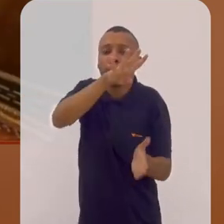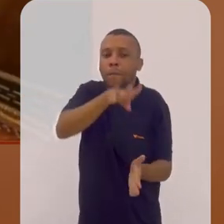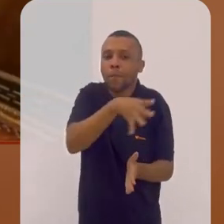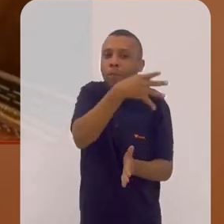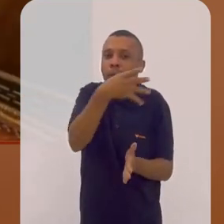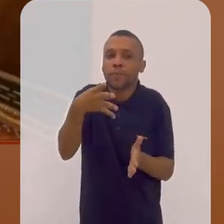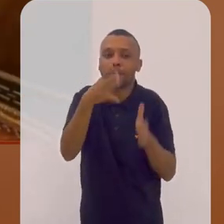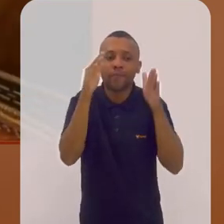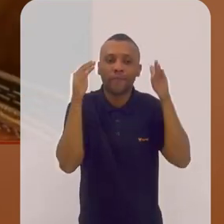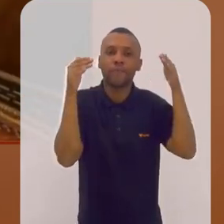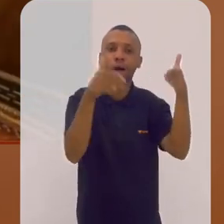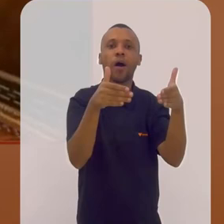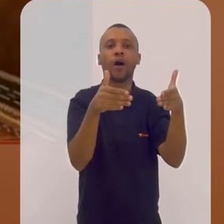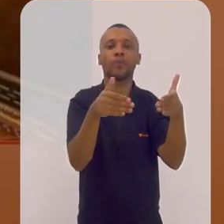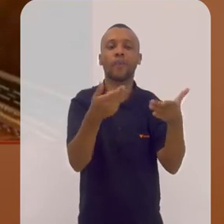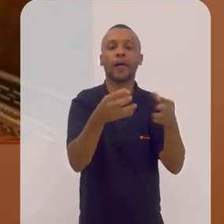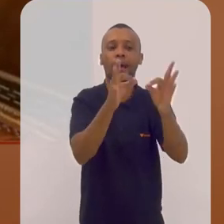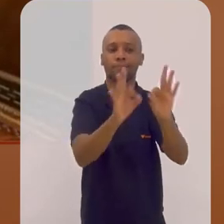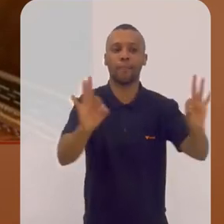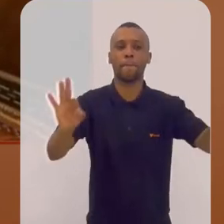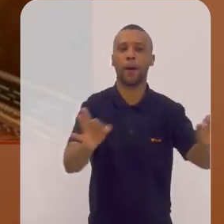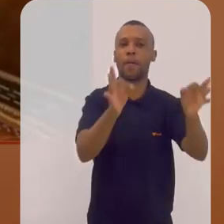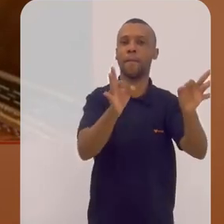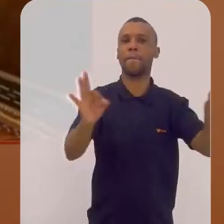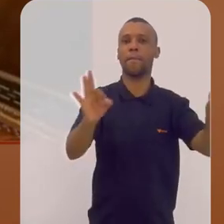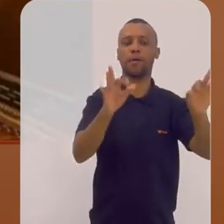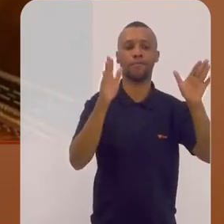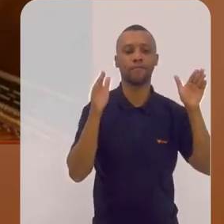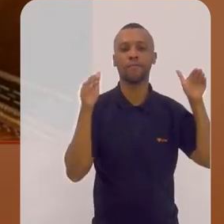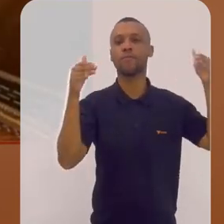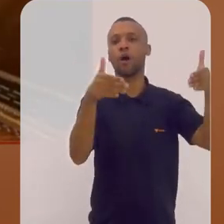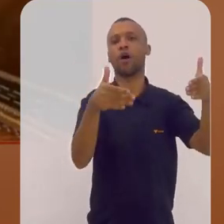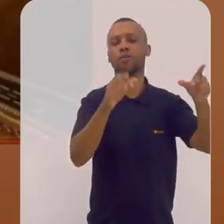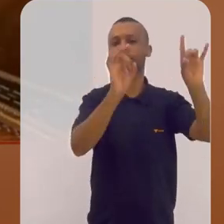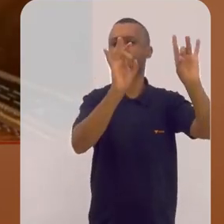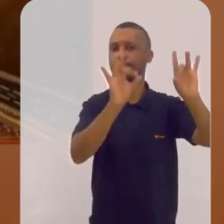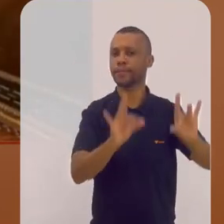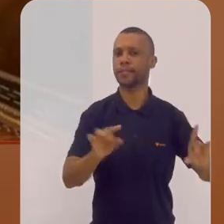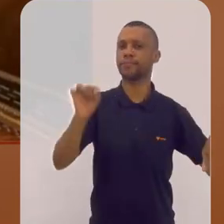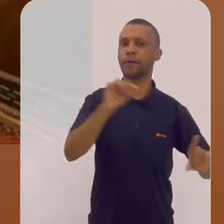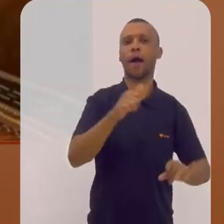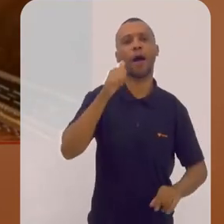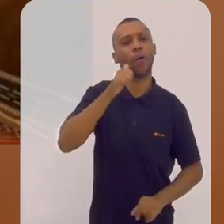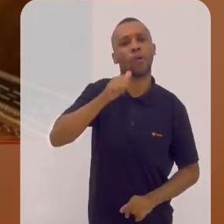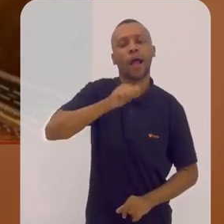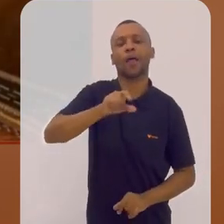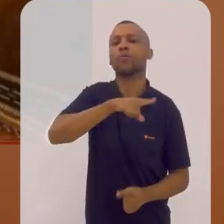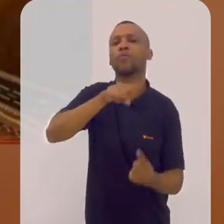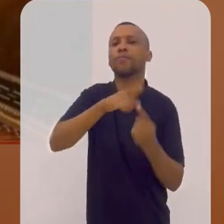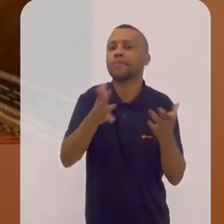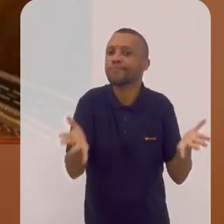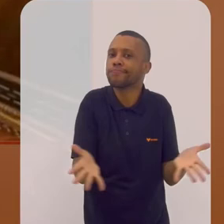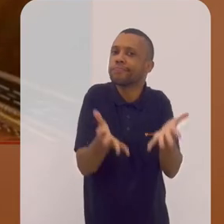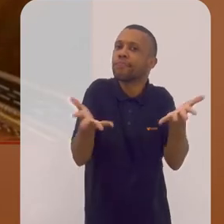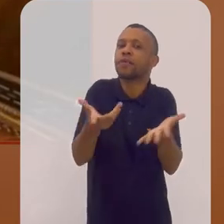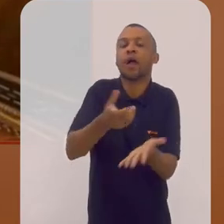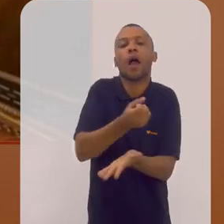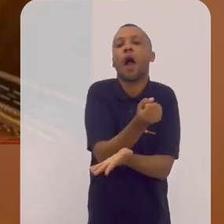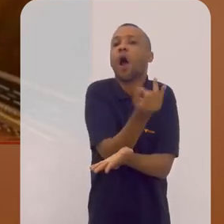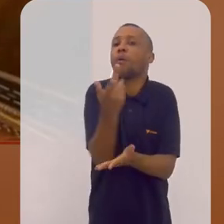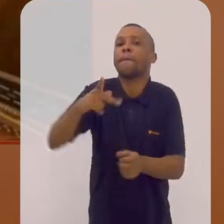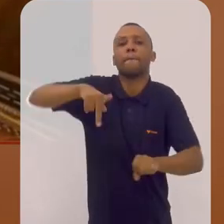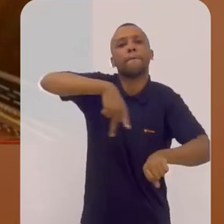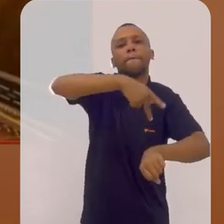são voltadas para regentes mulheres. Isso, então, está sendo, digamos, incentivado em